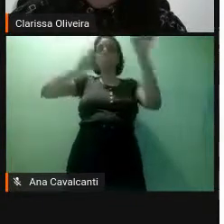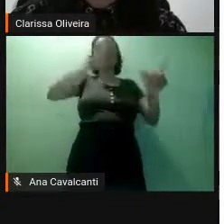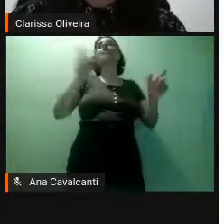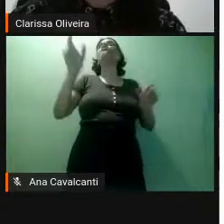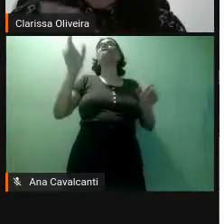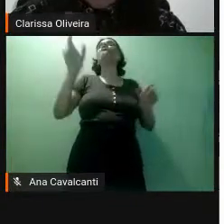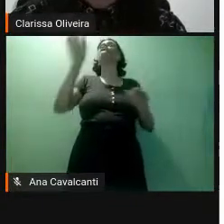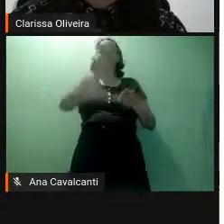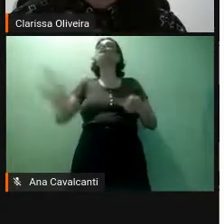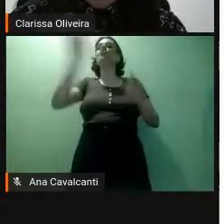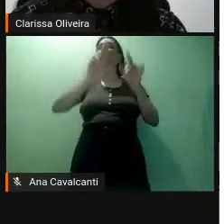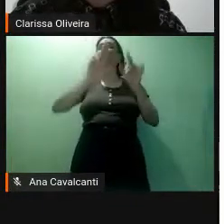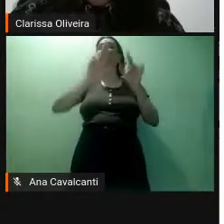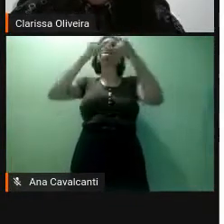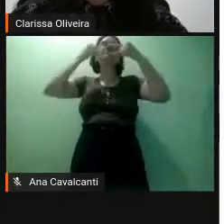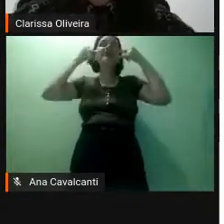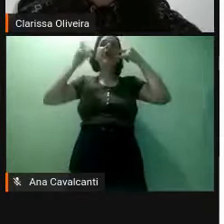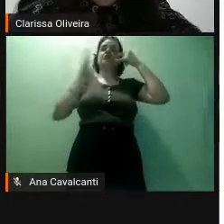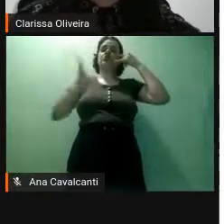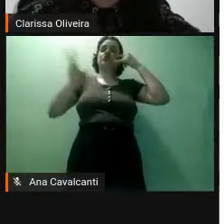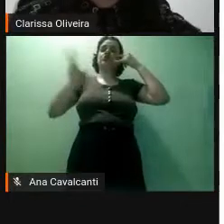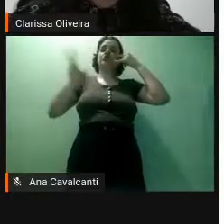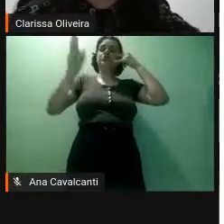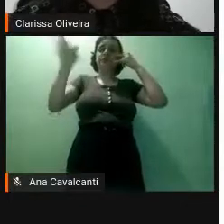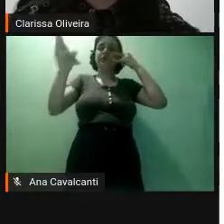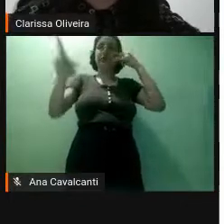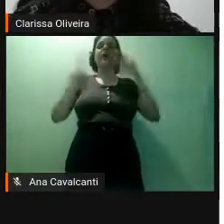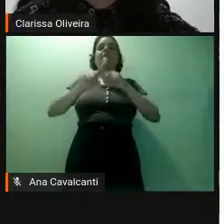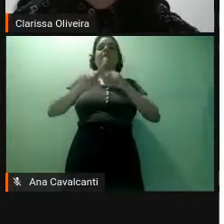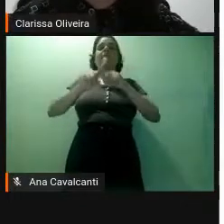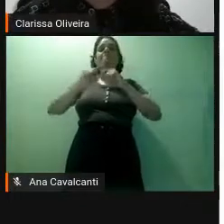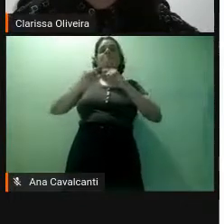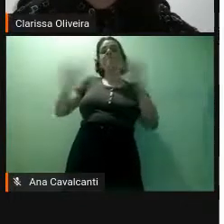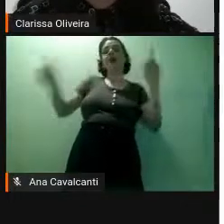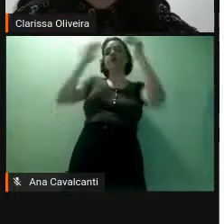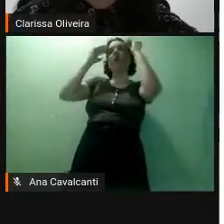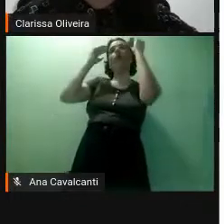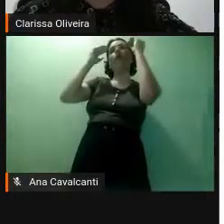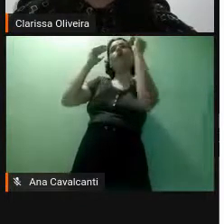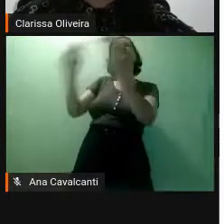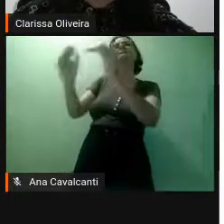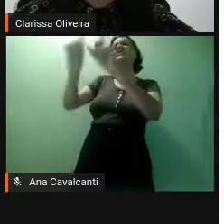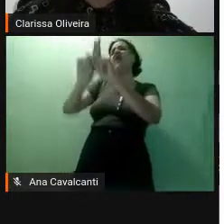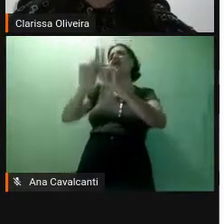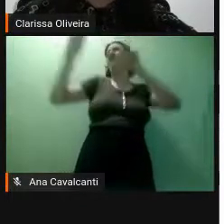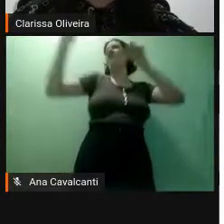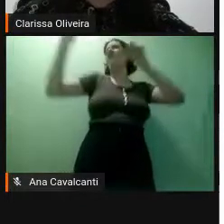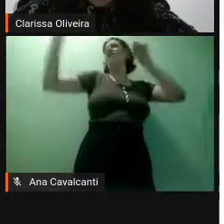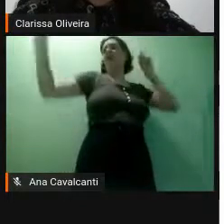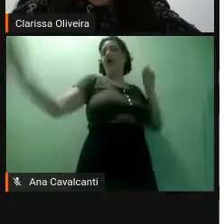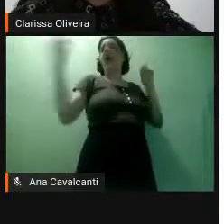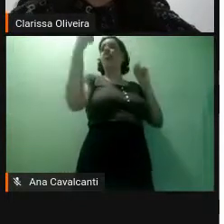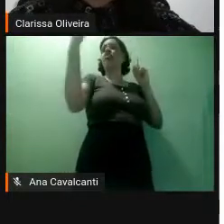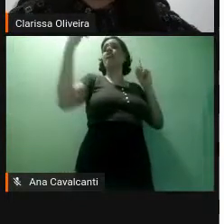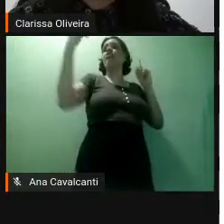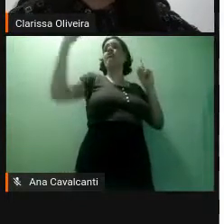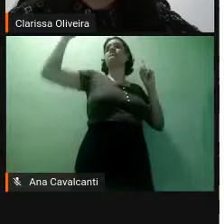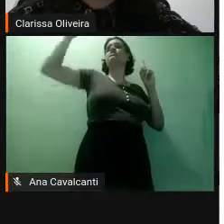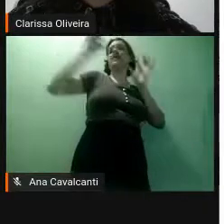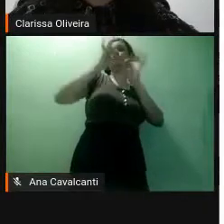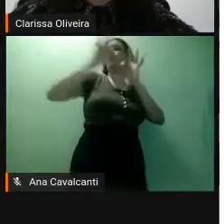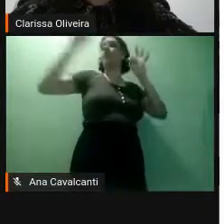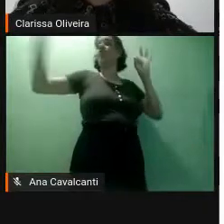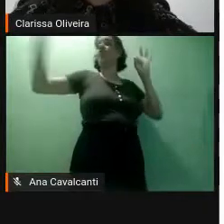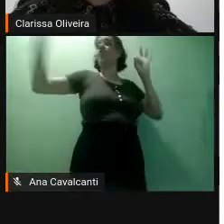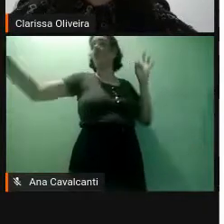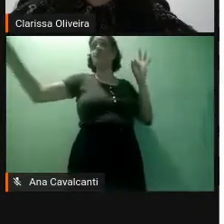está contaminado, está usando máscara. Mas aí ele também não respeitou o distanciamento de 2 metros. A chance